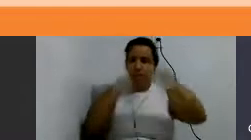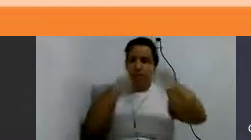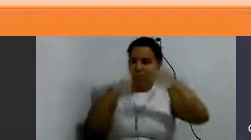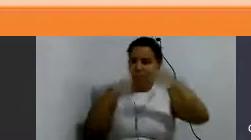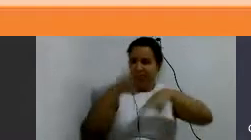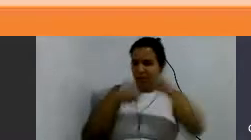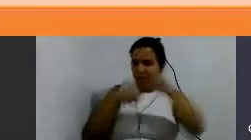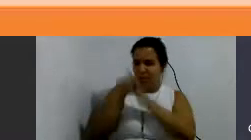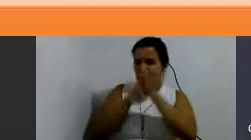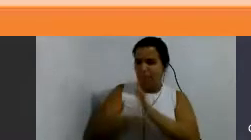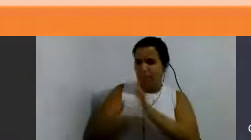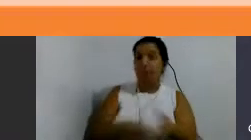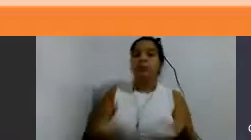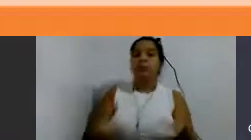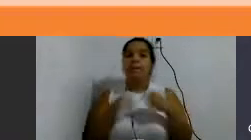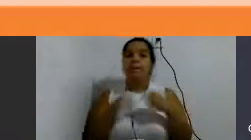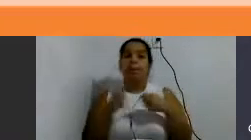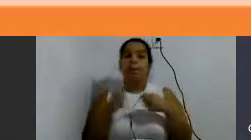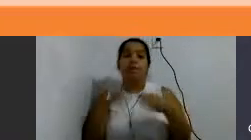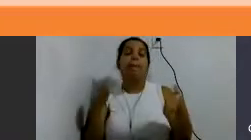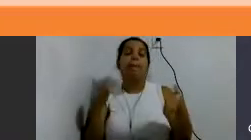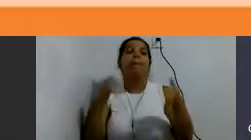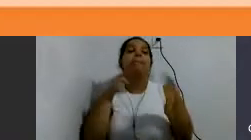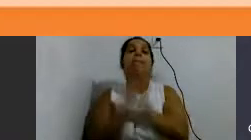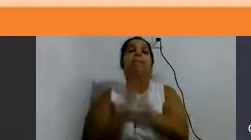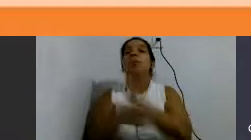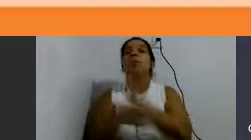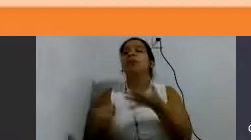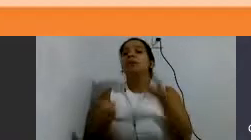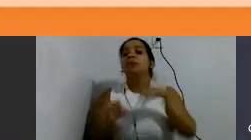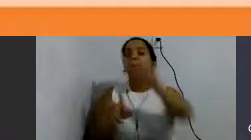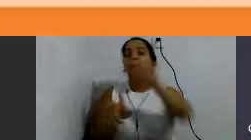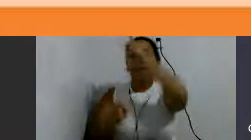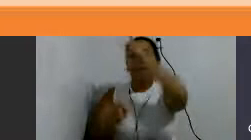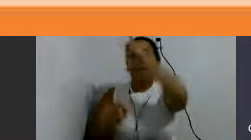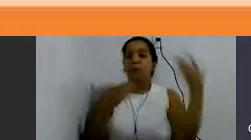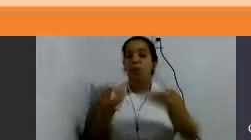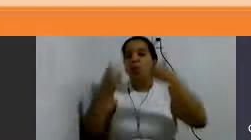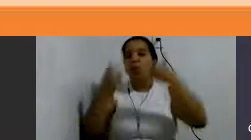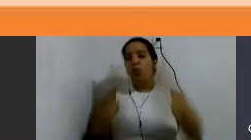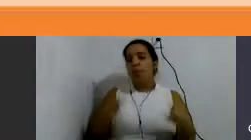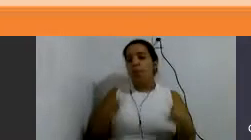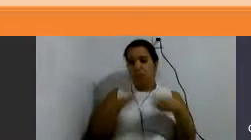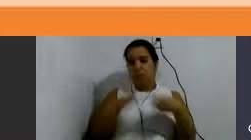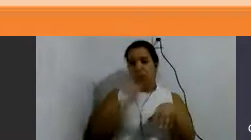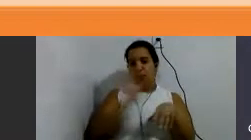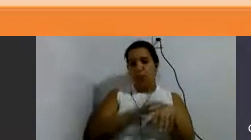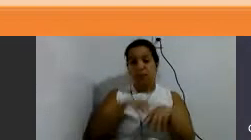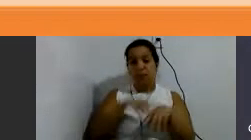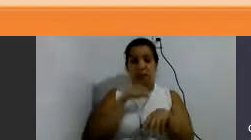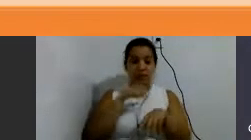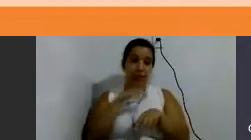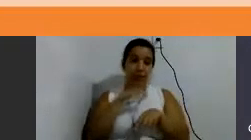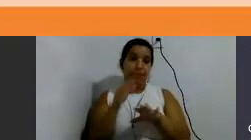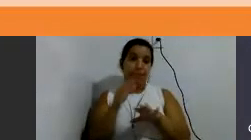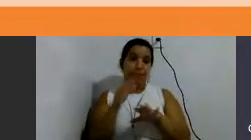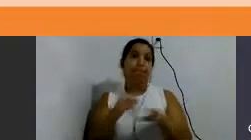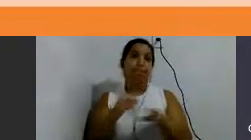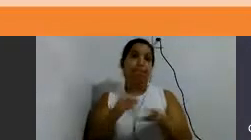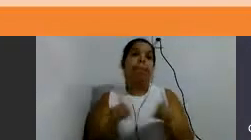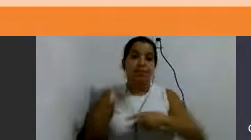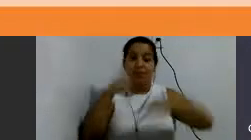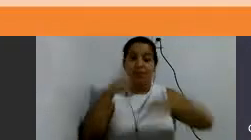Então, o médico ele vai investigar se o paciente ele é de uma região endêmica, fora a análise da